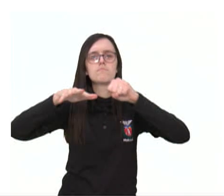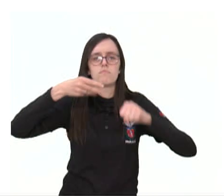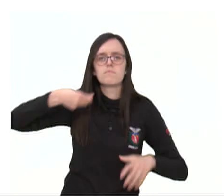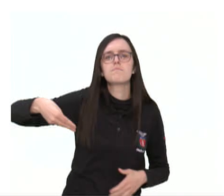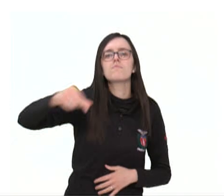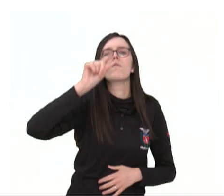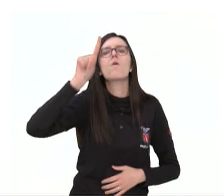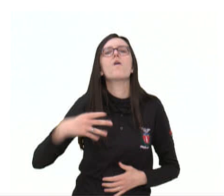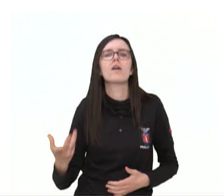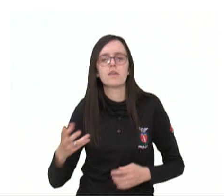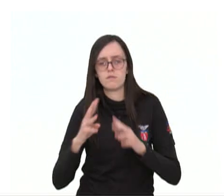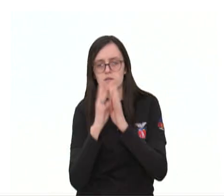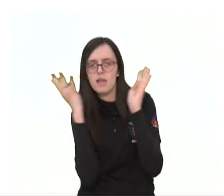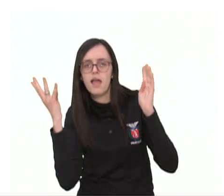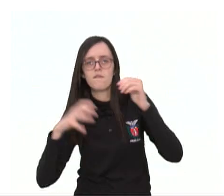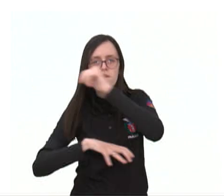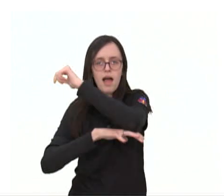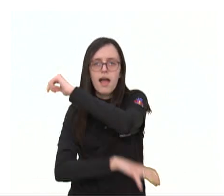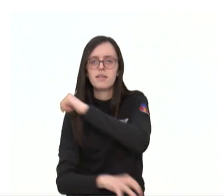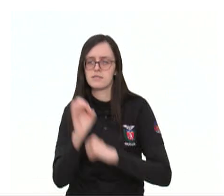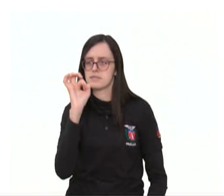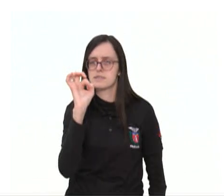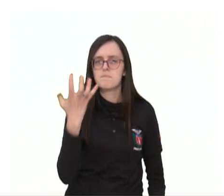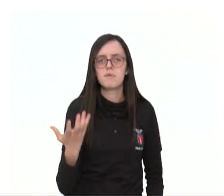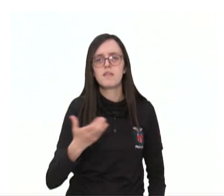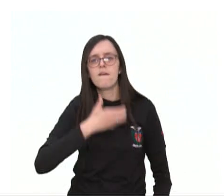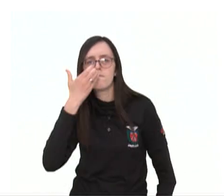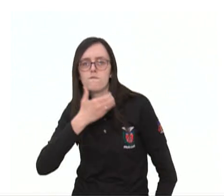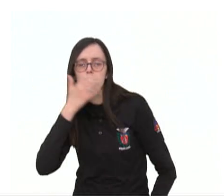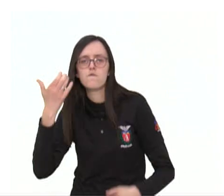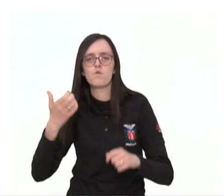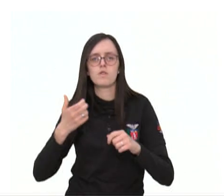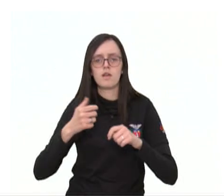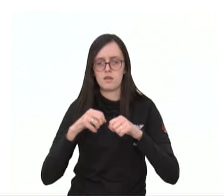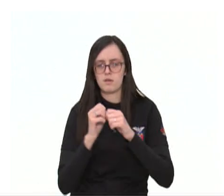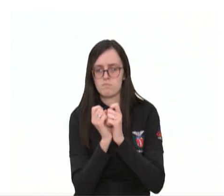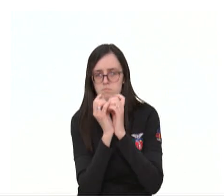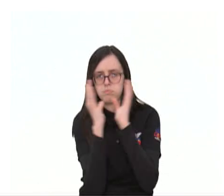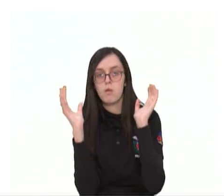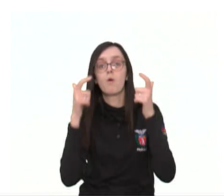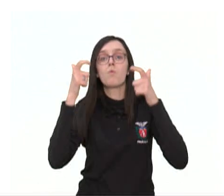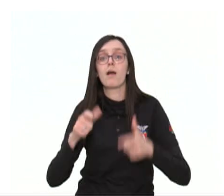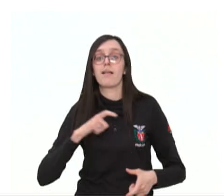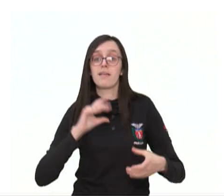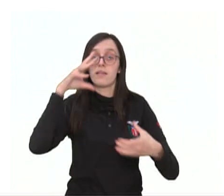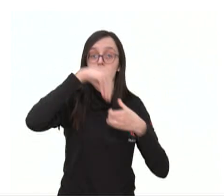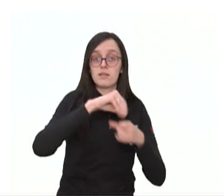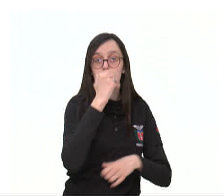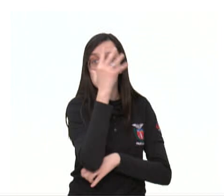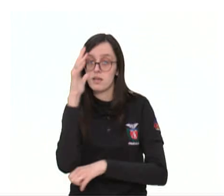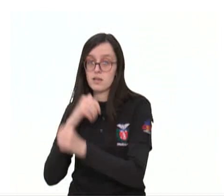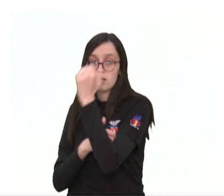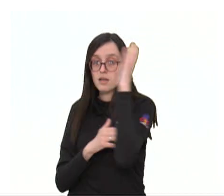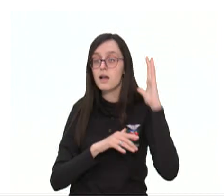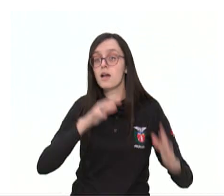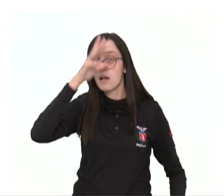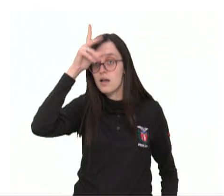ervas, raízes, sementes, frutas e plantas encontradas na região amazônica no